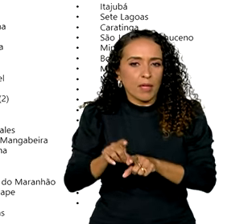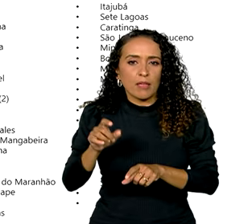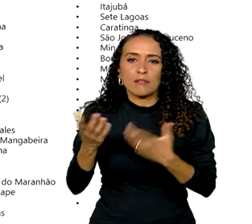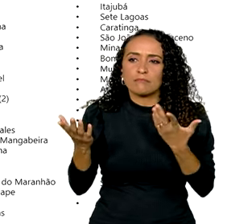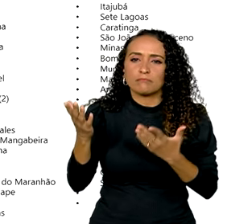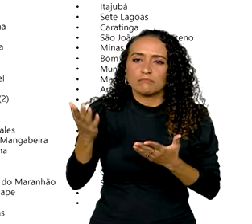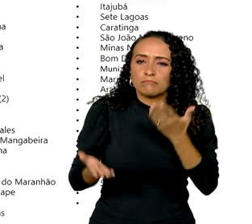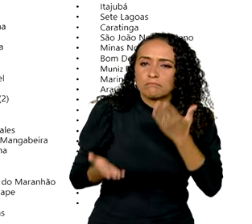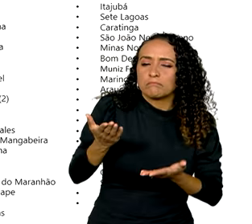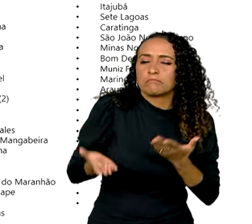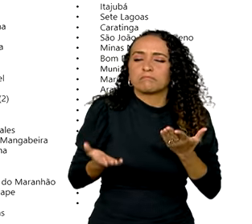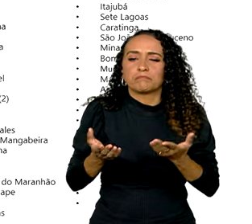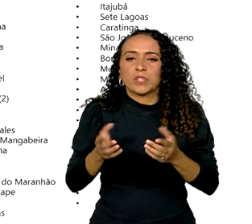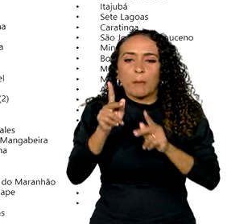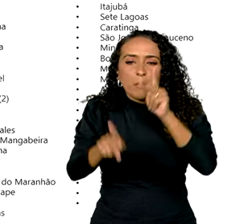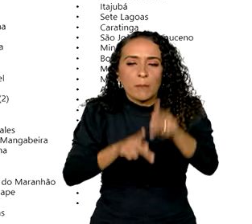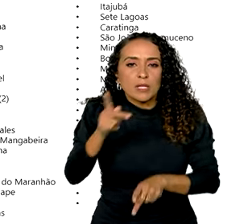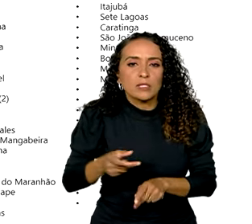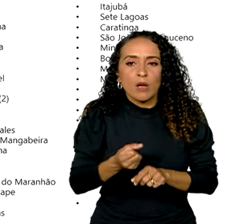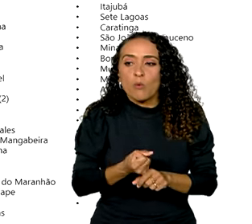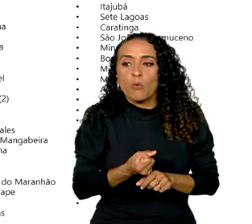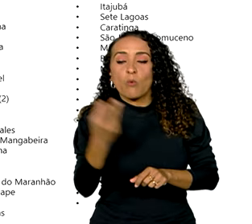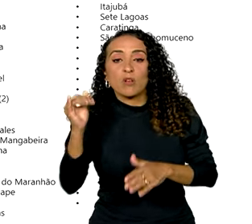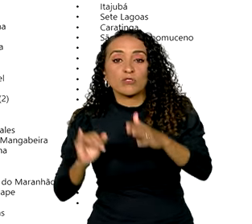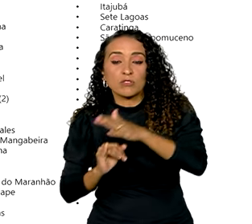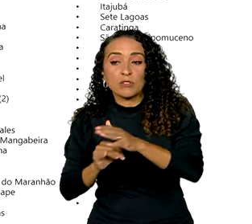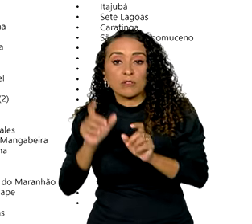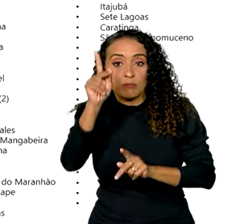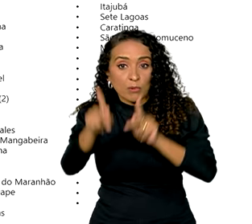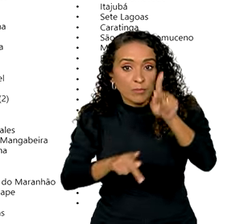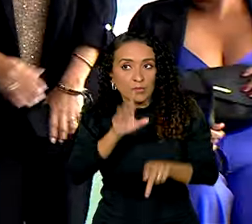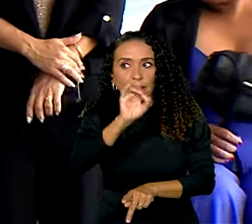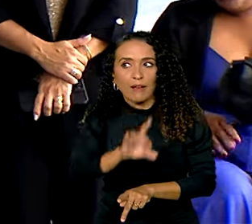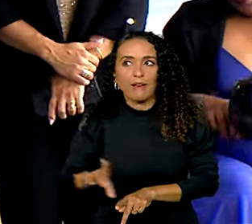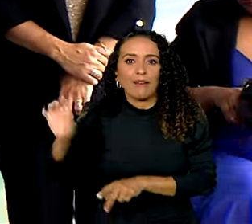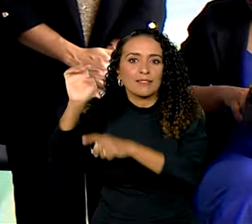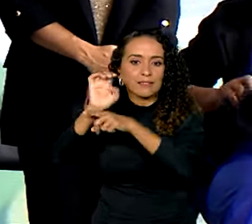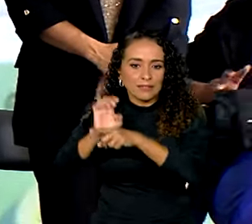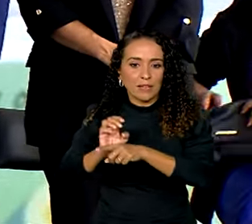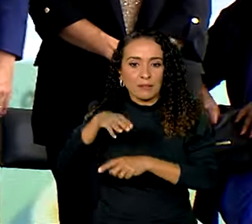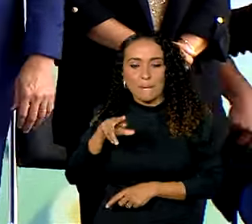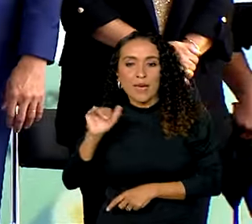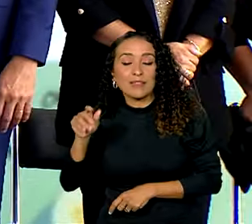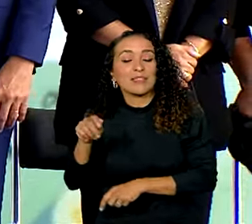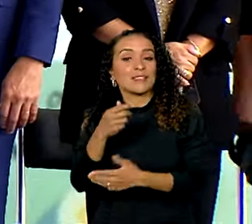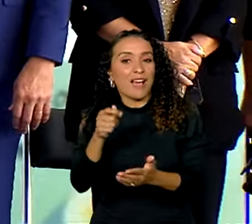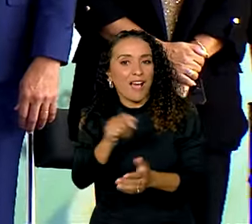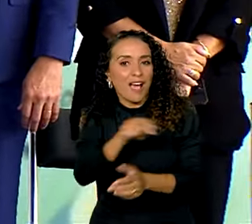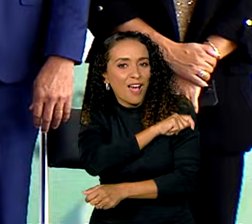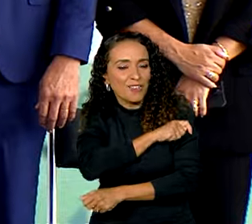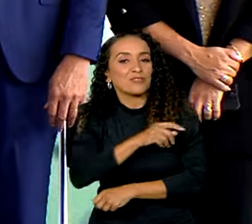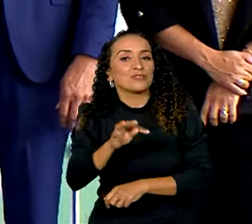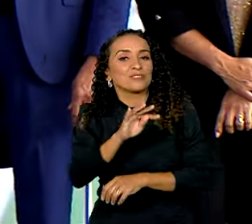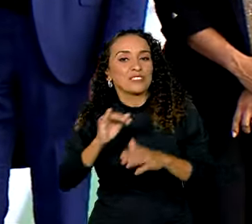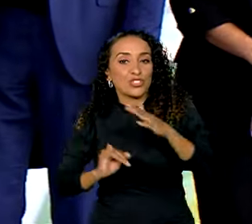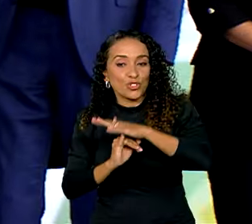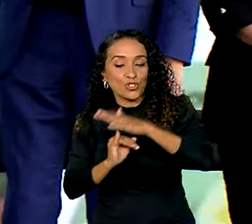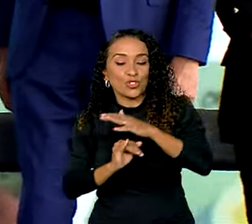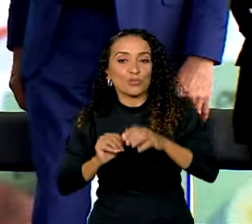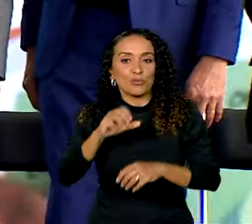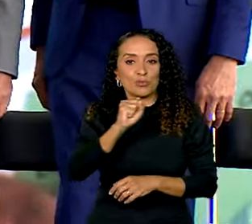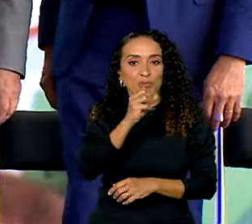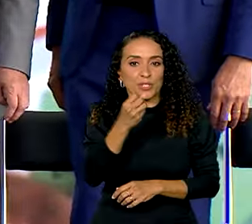proporção, população, número de institutos por população em cada estado. Marisa, estudante do Instituto Técnico de São